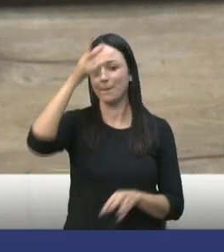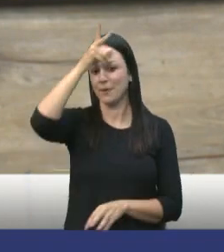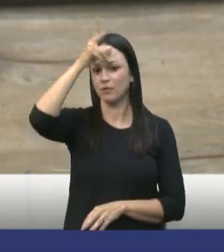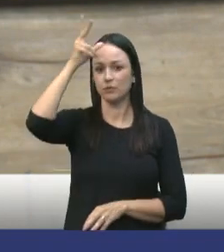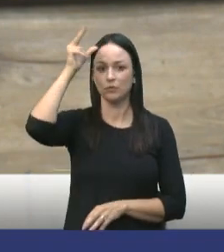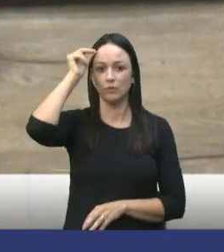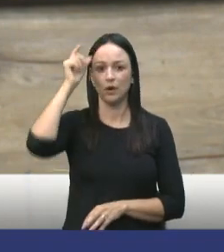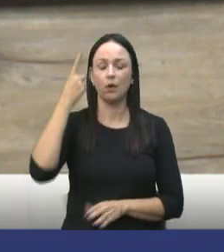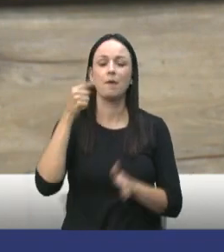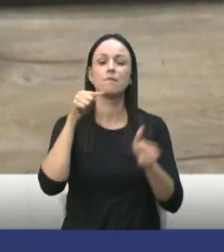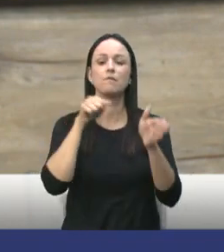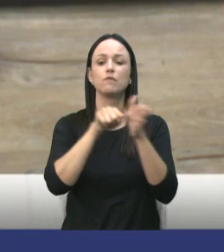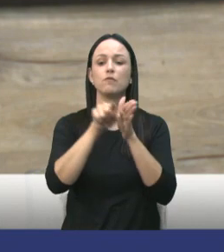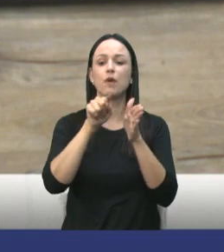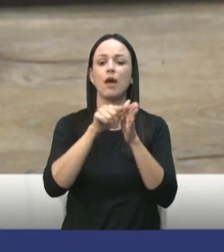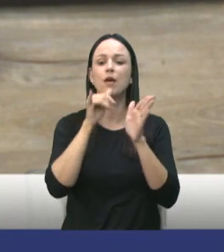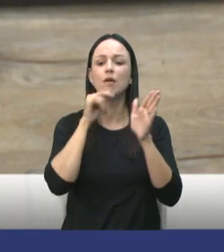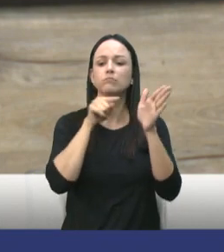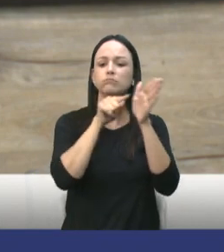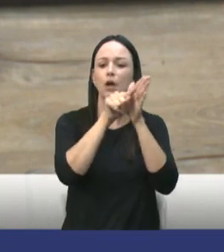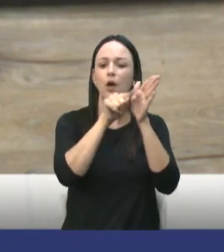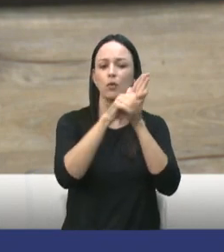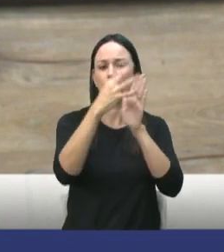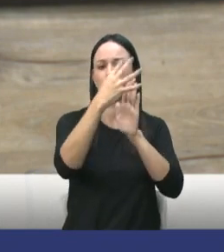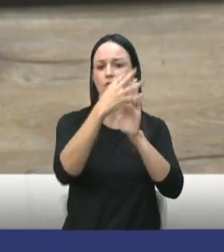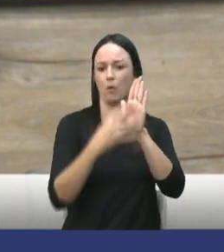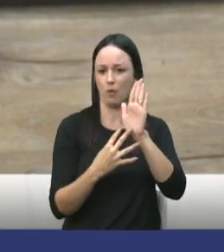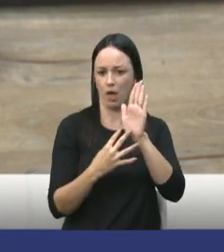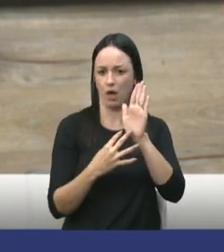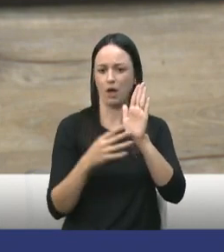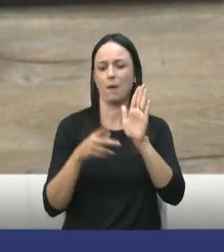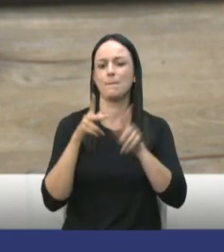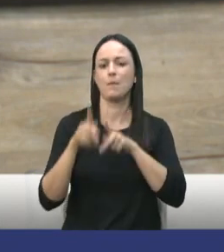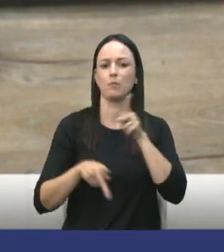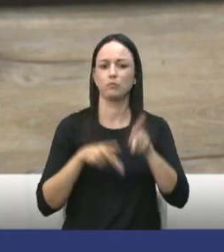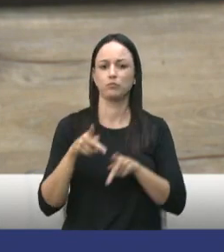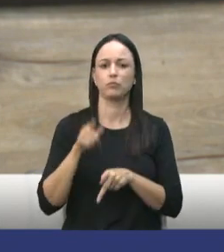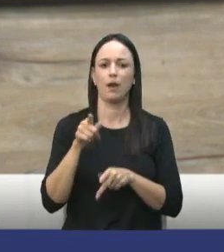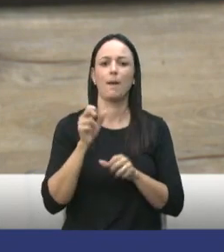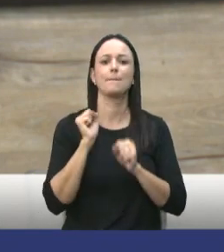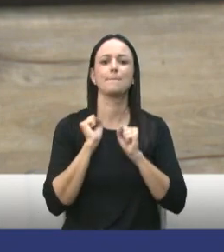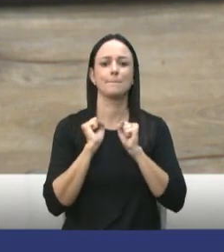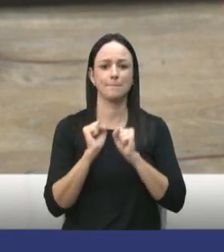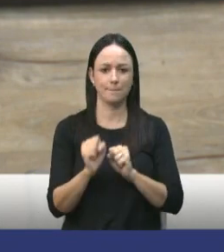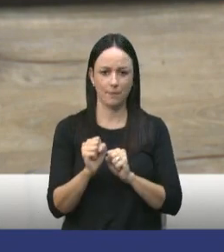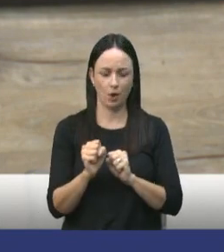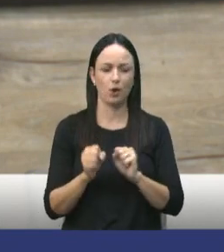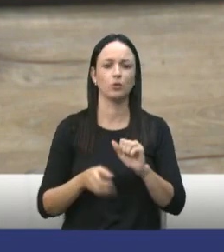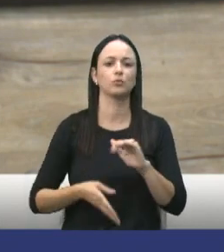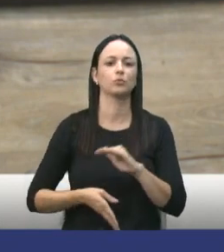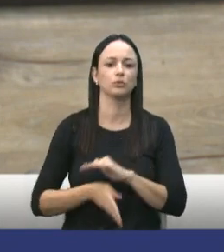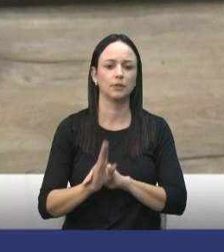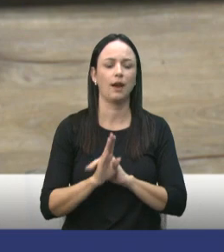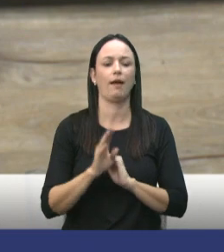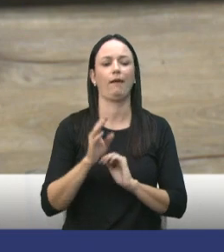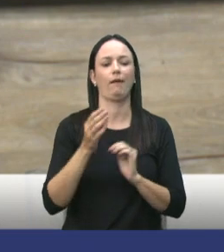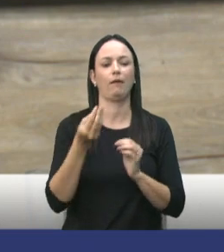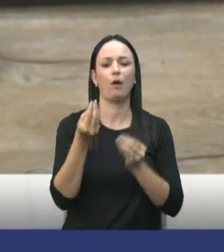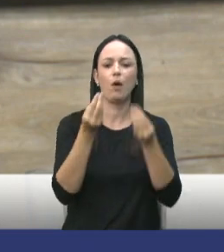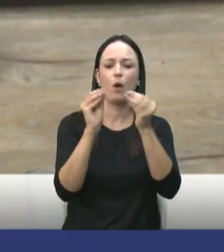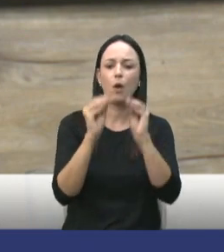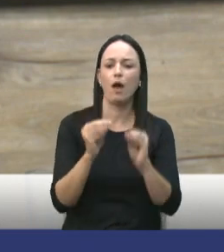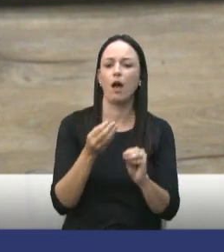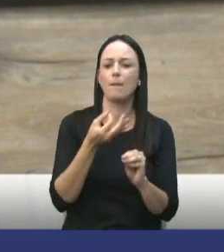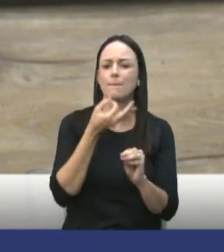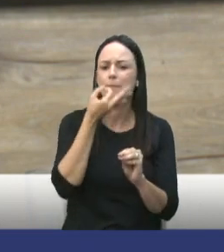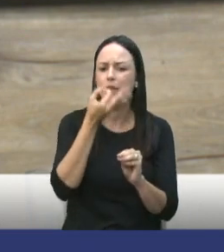um formulário de participação popular. Lá a população pode entrar, dar as suas opiniões,